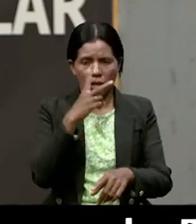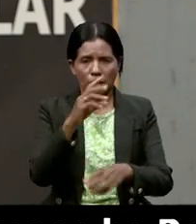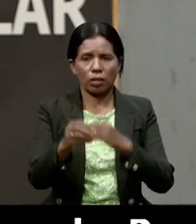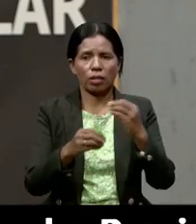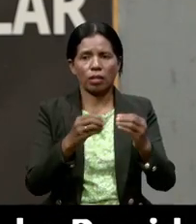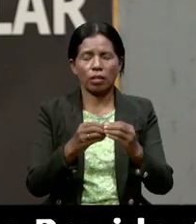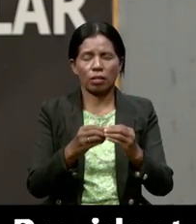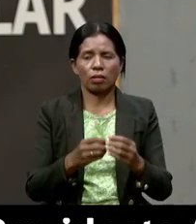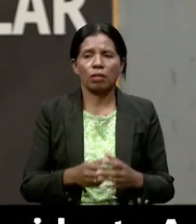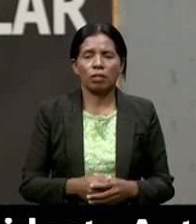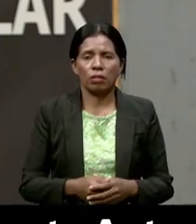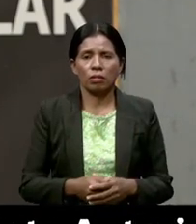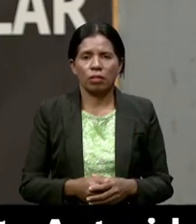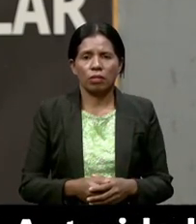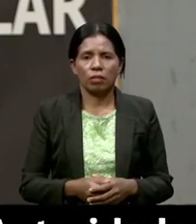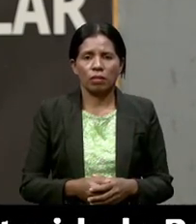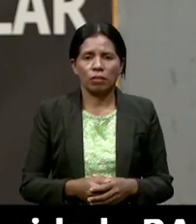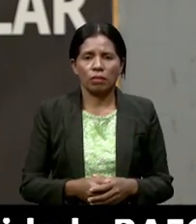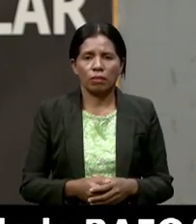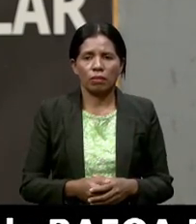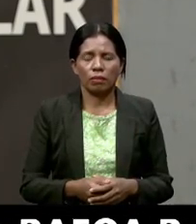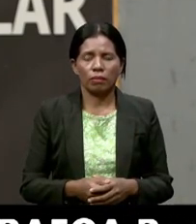de 20 anos mas quando vai estar mais muro